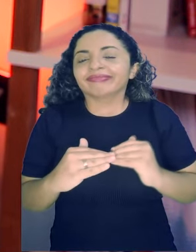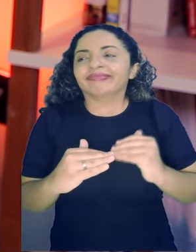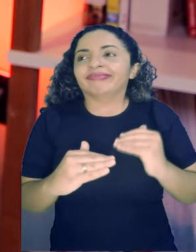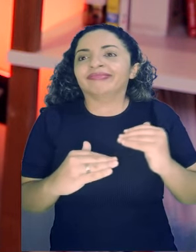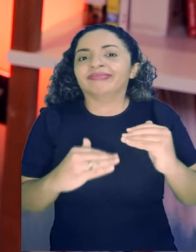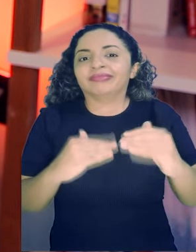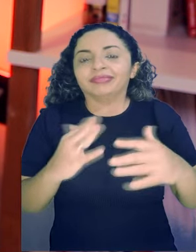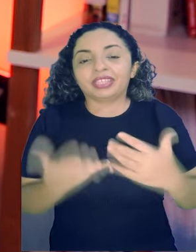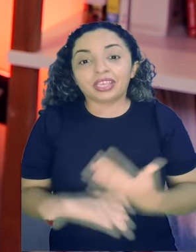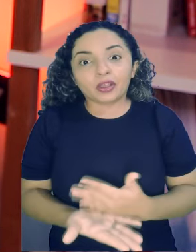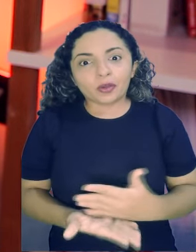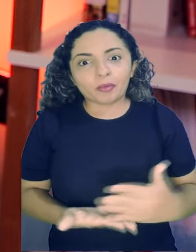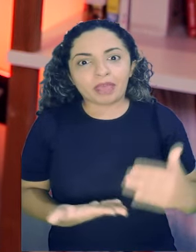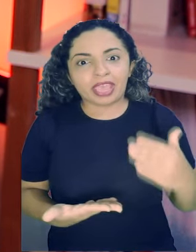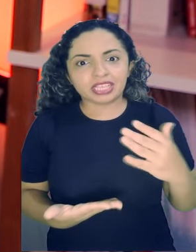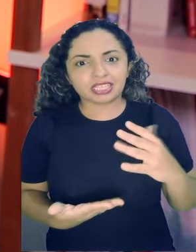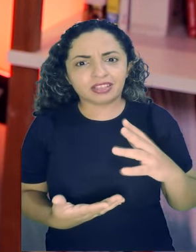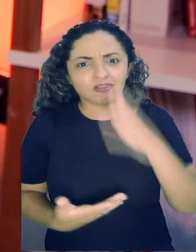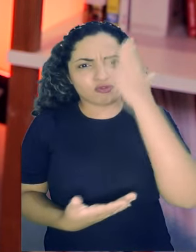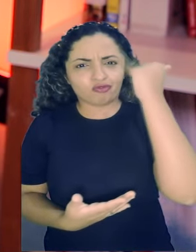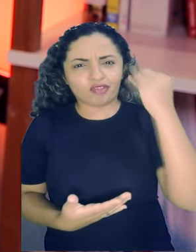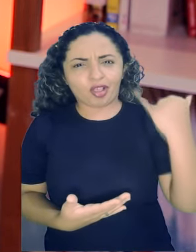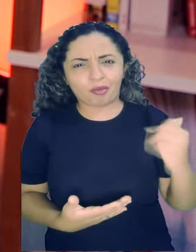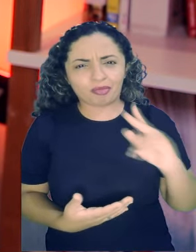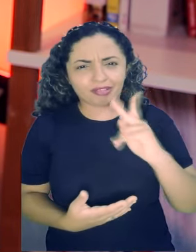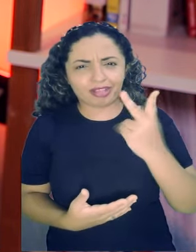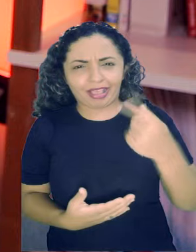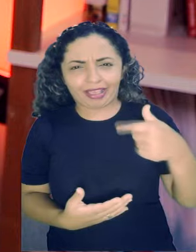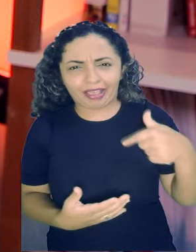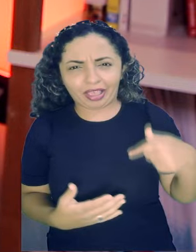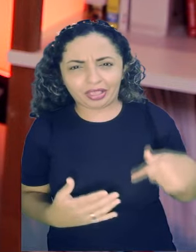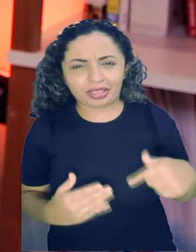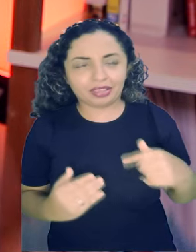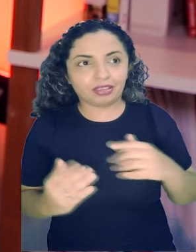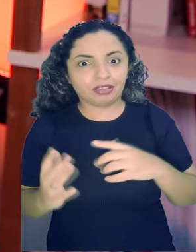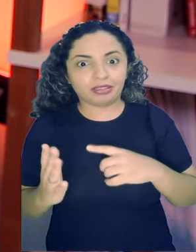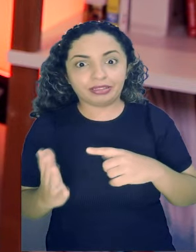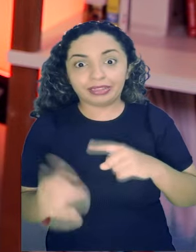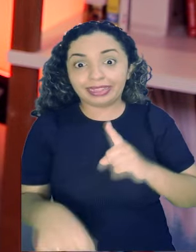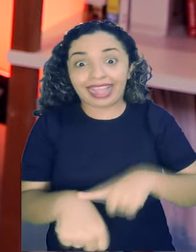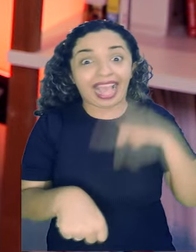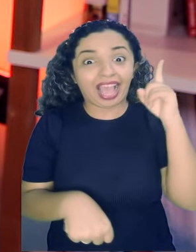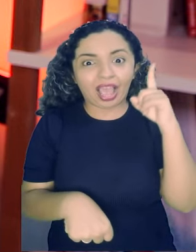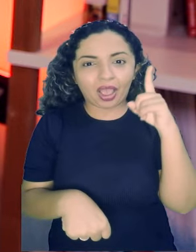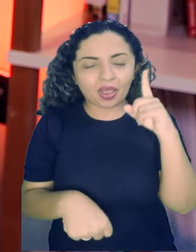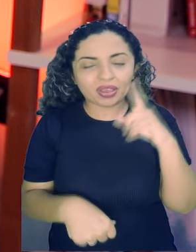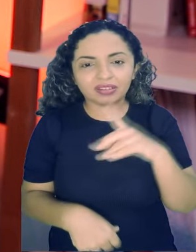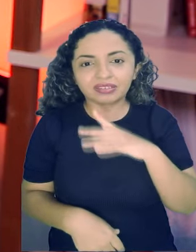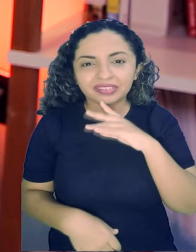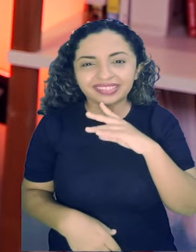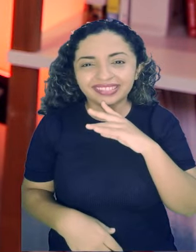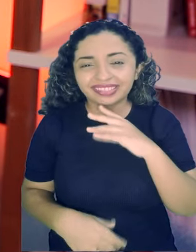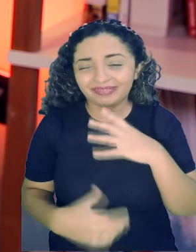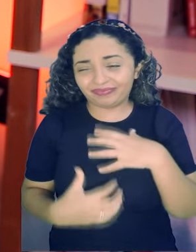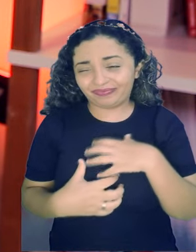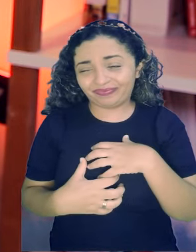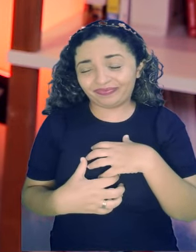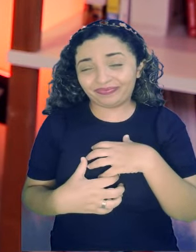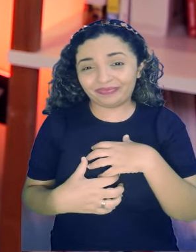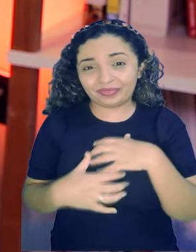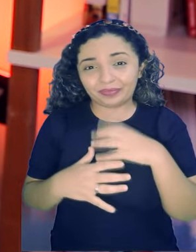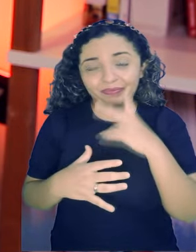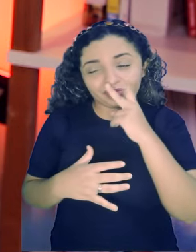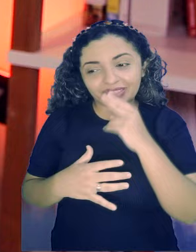clássicos. Eu acho que você colocar os grandes clássicos dos quadrinhos logo de cara para uma pessoa conhecer, eu acho que ela vai